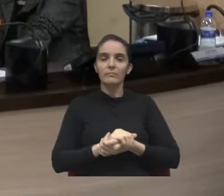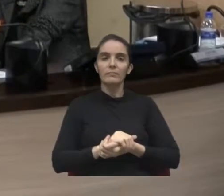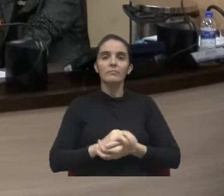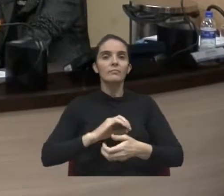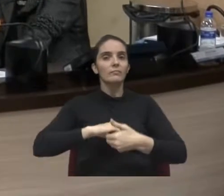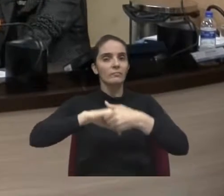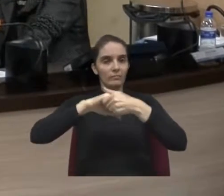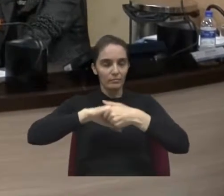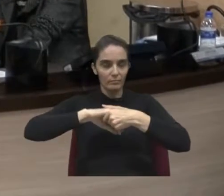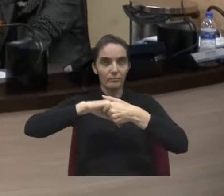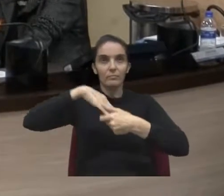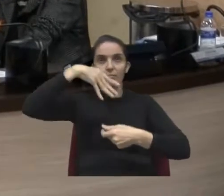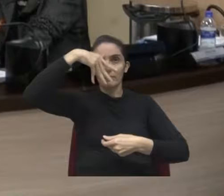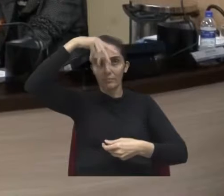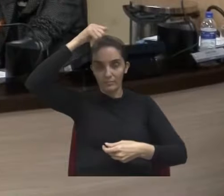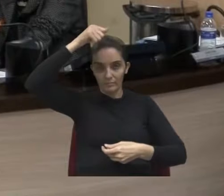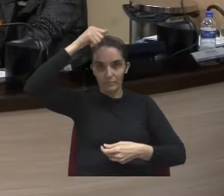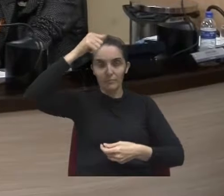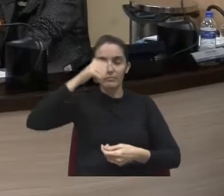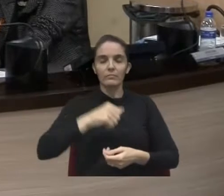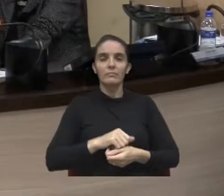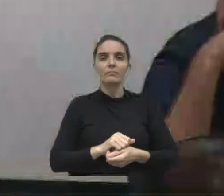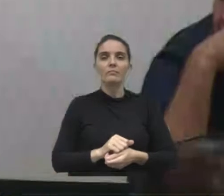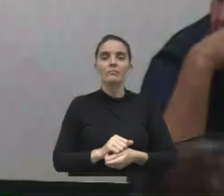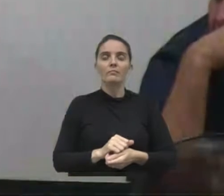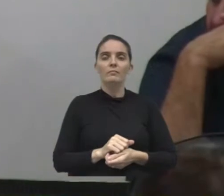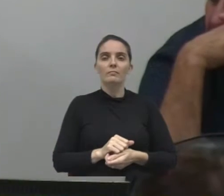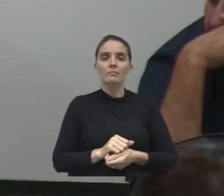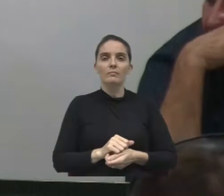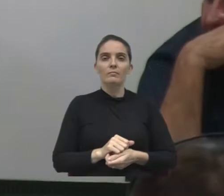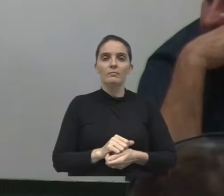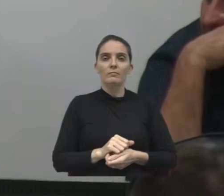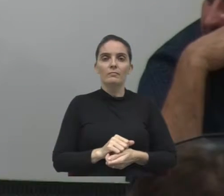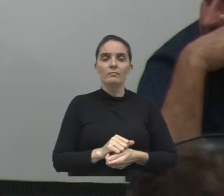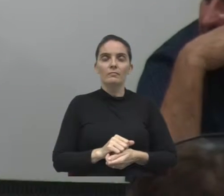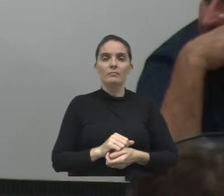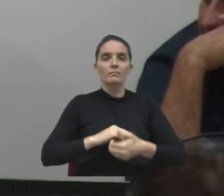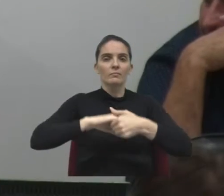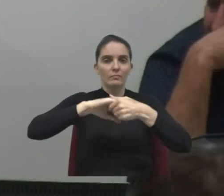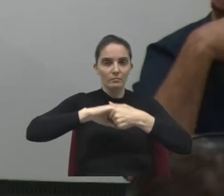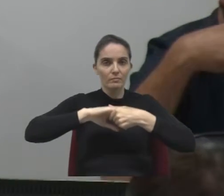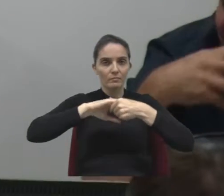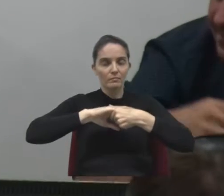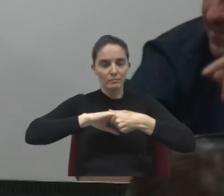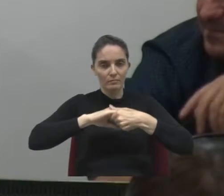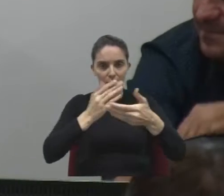Toninho, pela iniciativa. Parabéns para os atiradores.